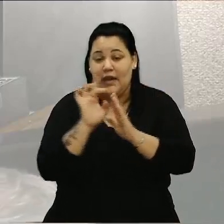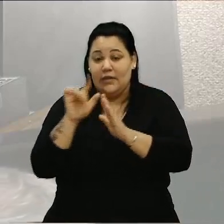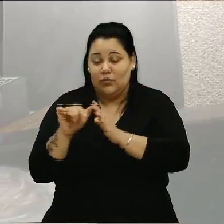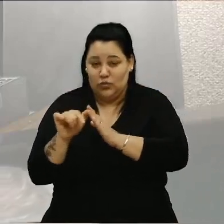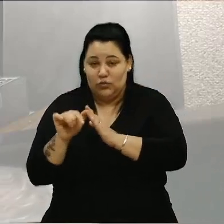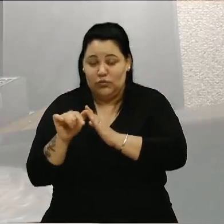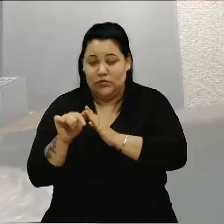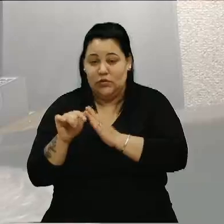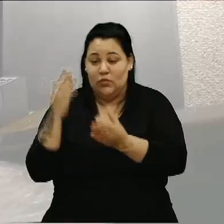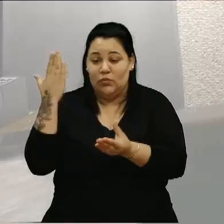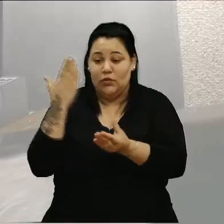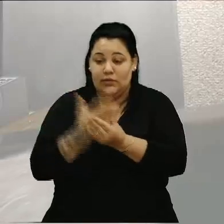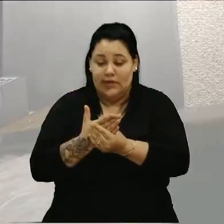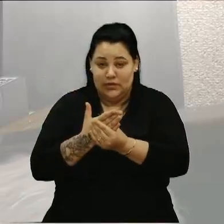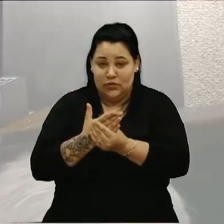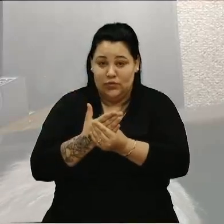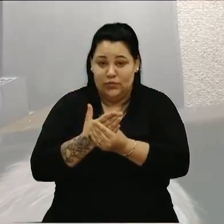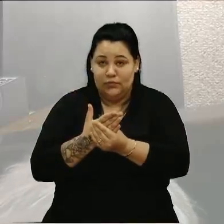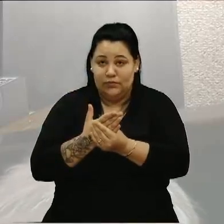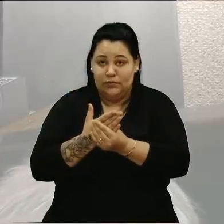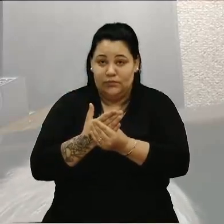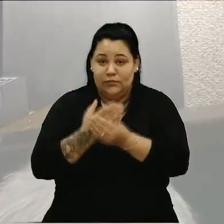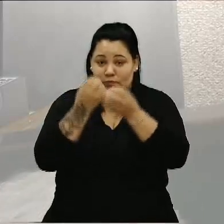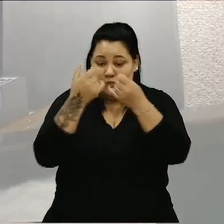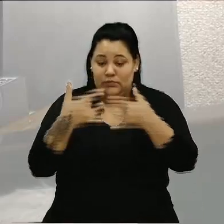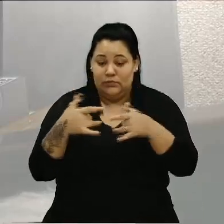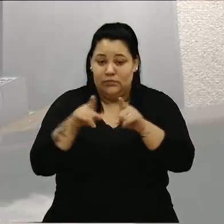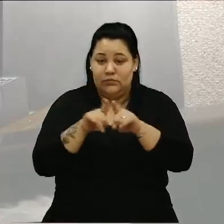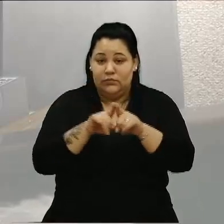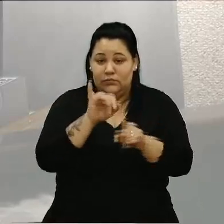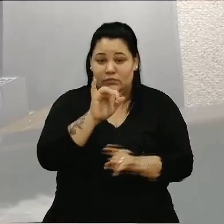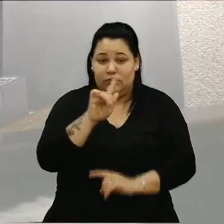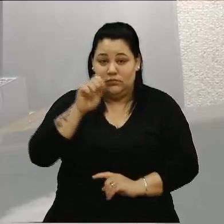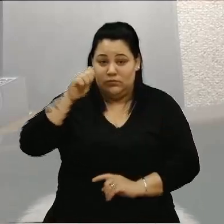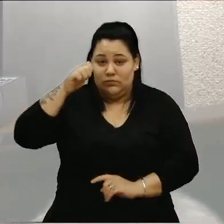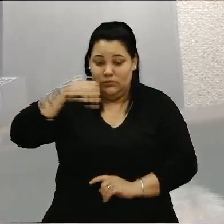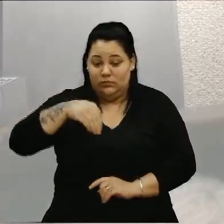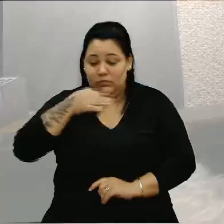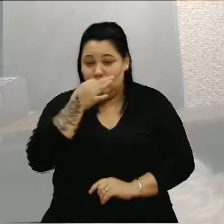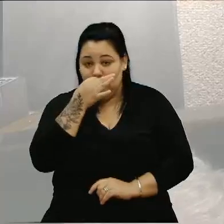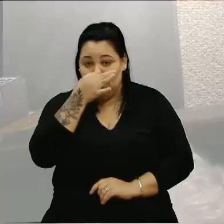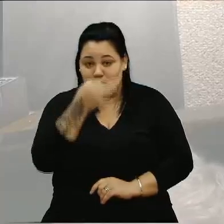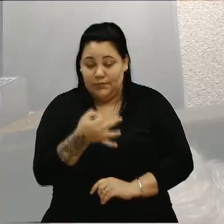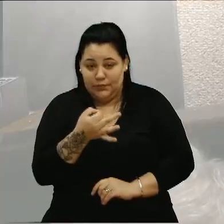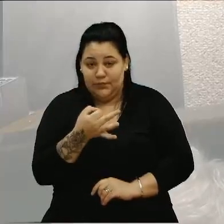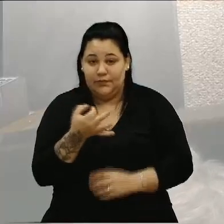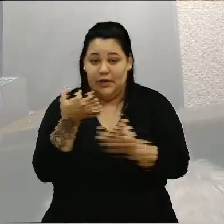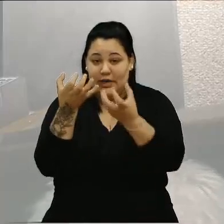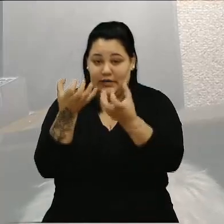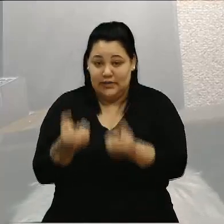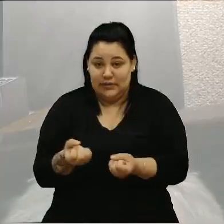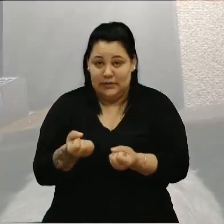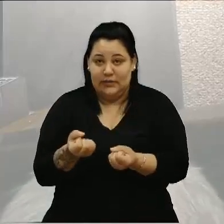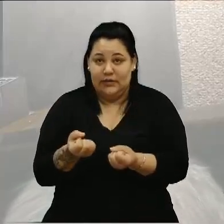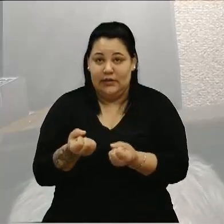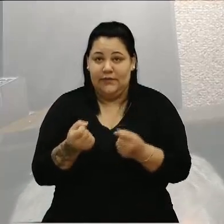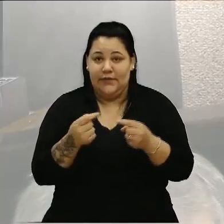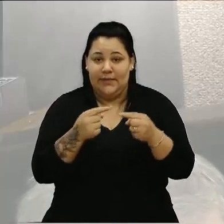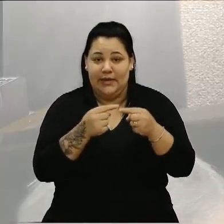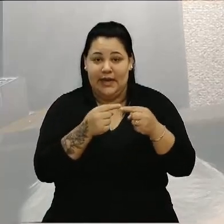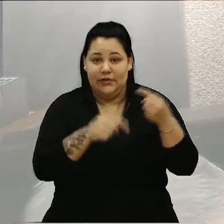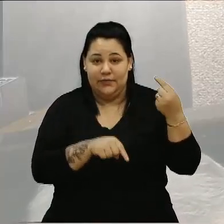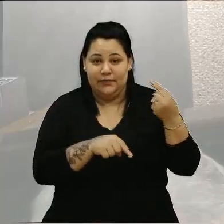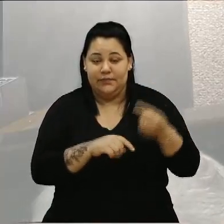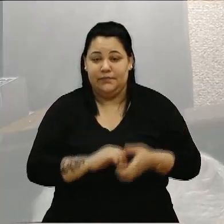o processo foi baixado também ao órgão IGAN, que opinou pela sua inviabilidade.